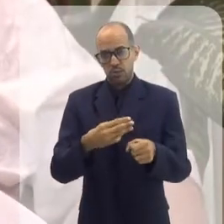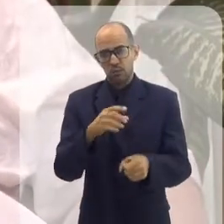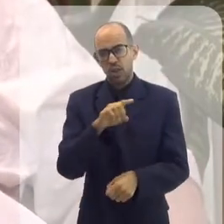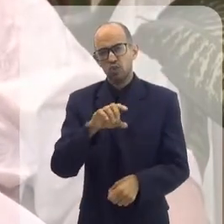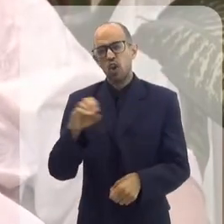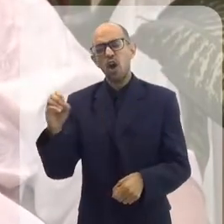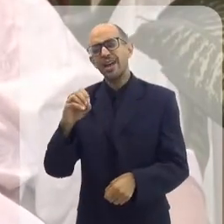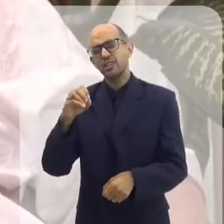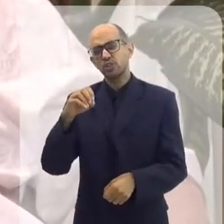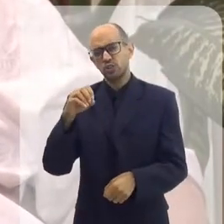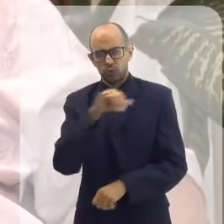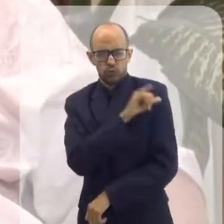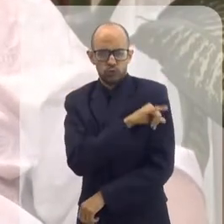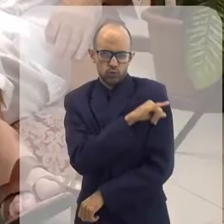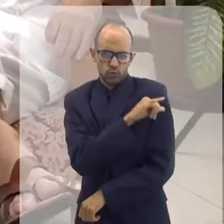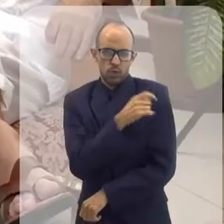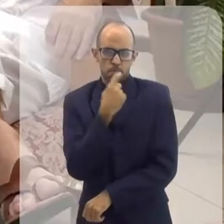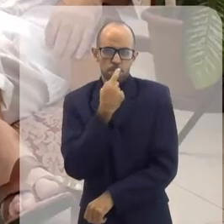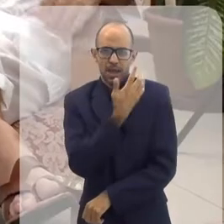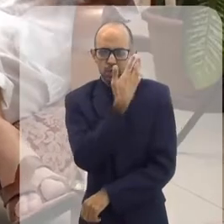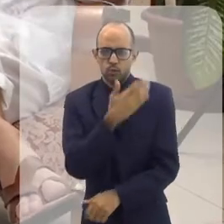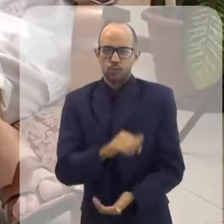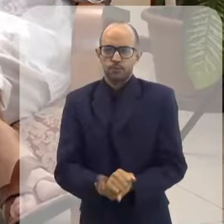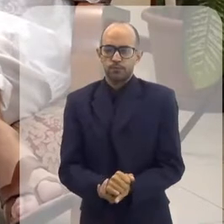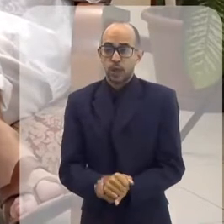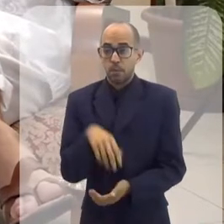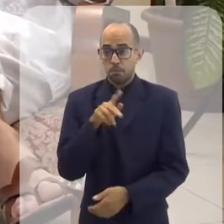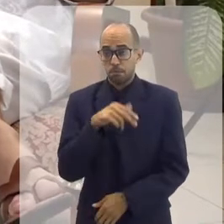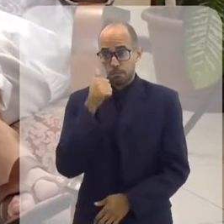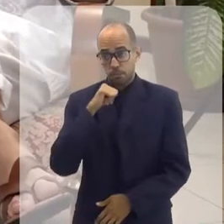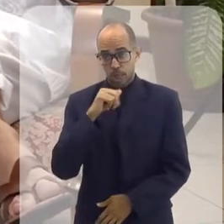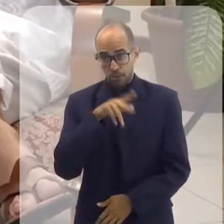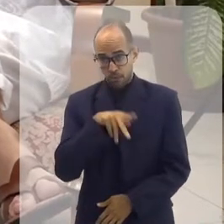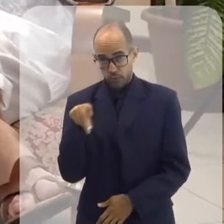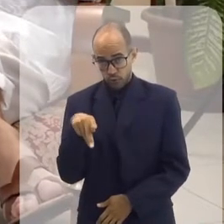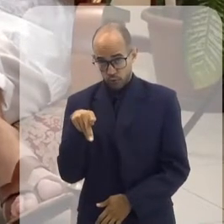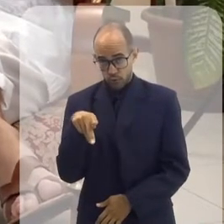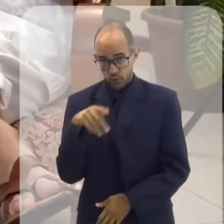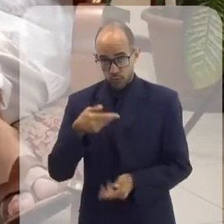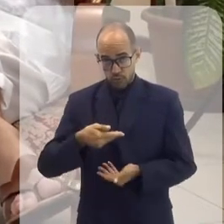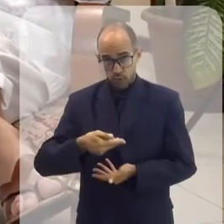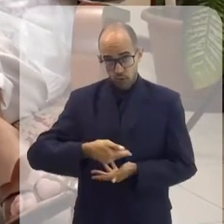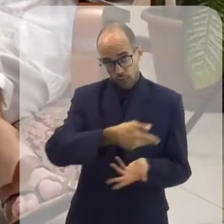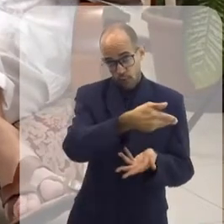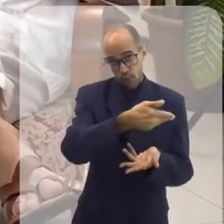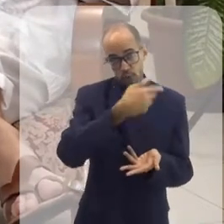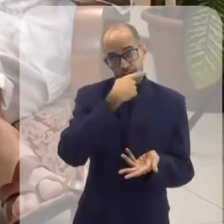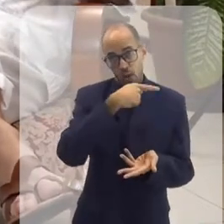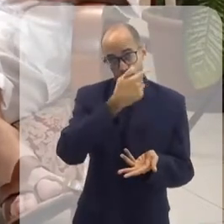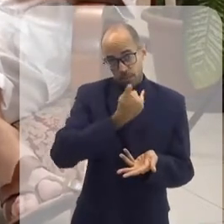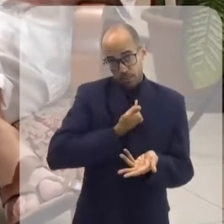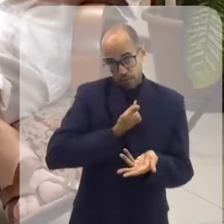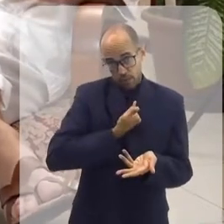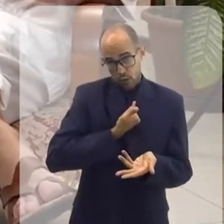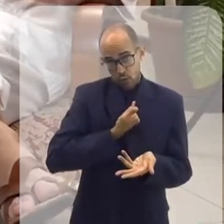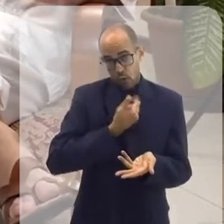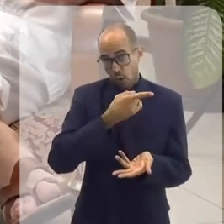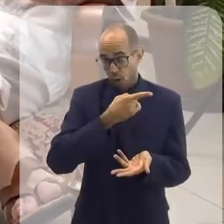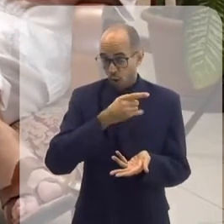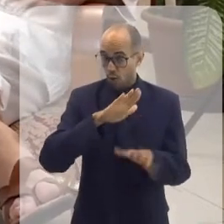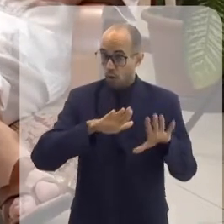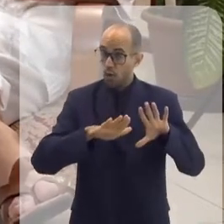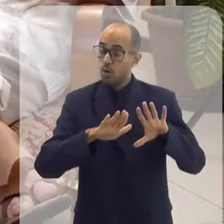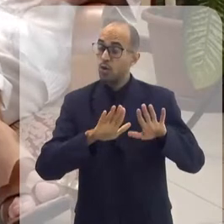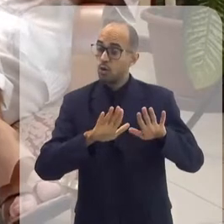zona oeste do Rio de Janeiro e a professora que me convidou a prevenir olha os alunos são